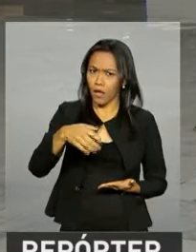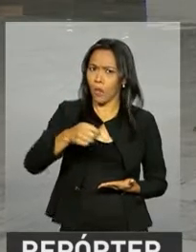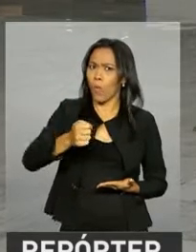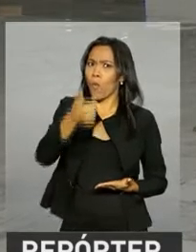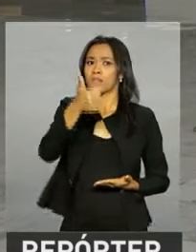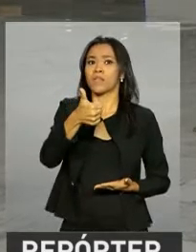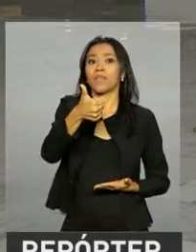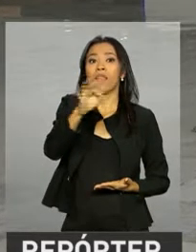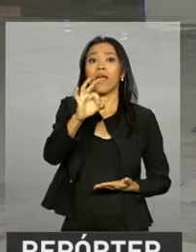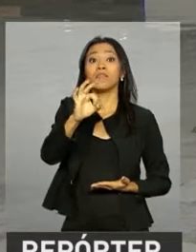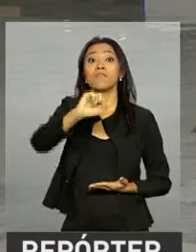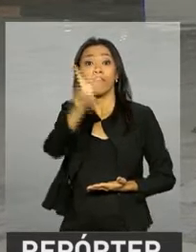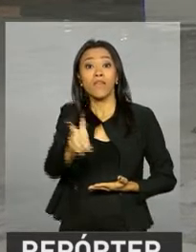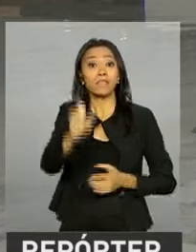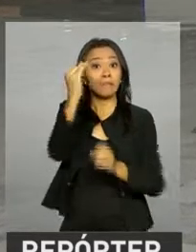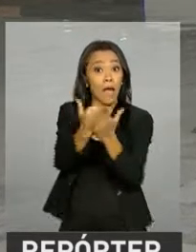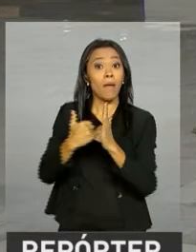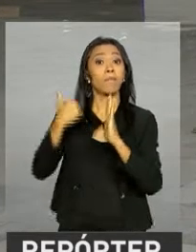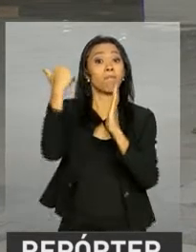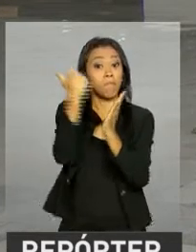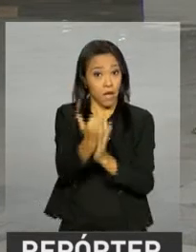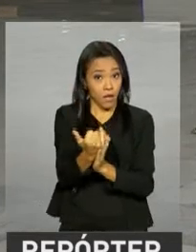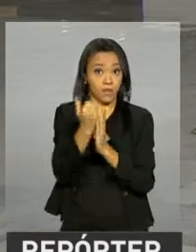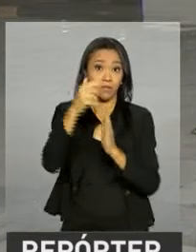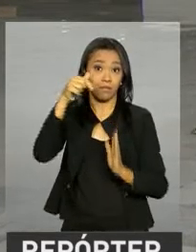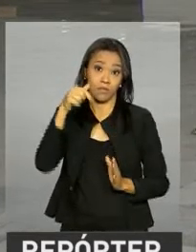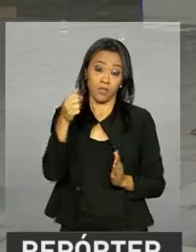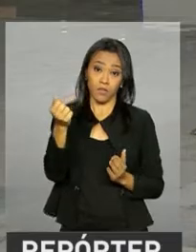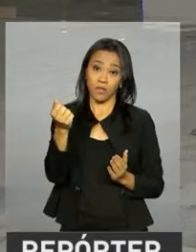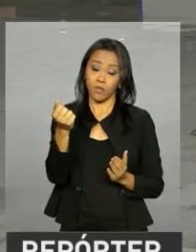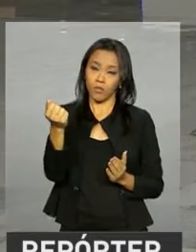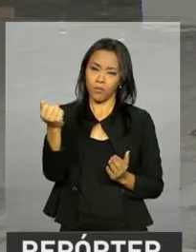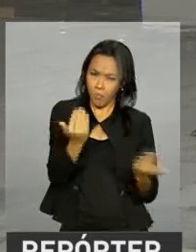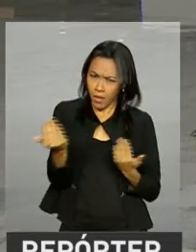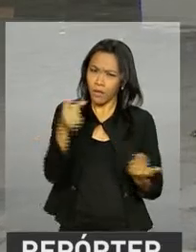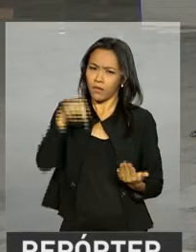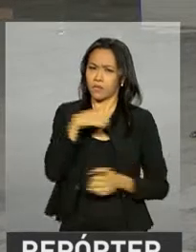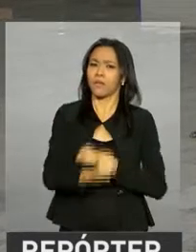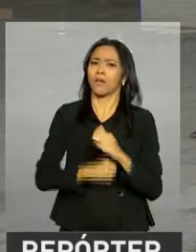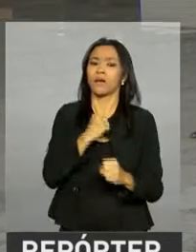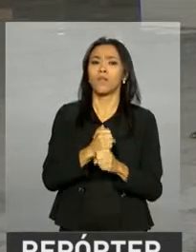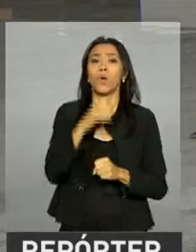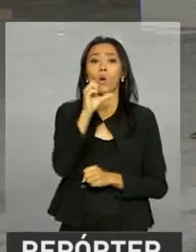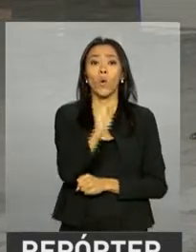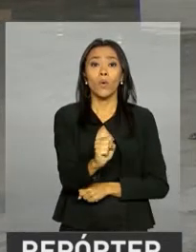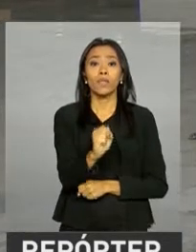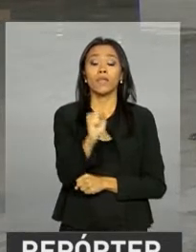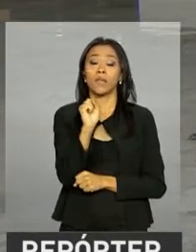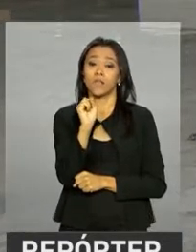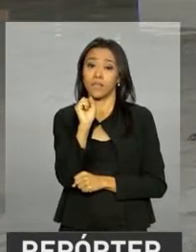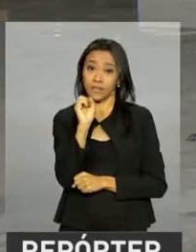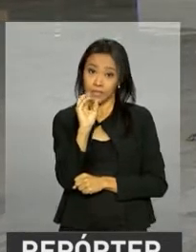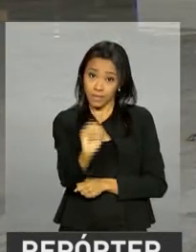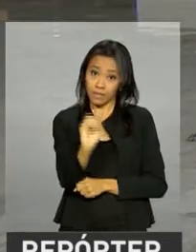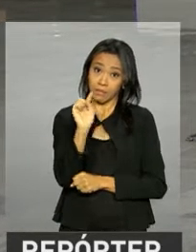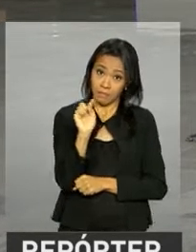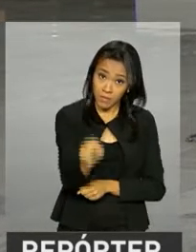maior que o número de matrículas registradas este ano serão 82 mil vagas em cursos técnicos com mais de